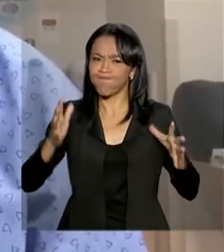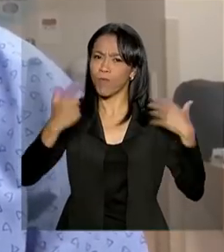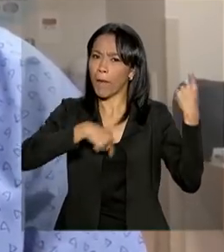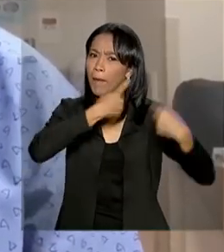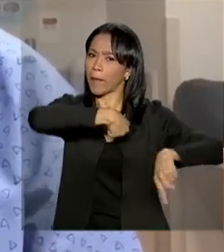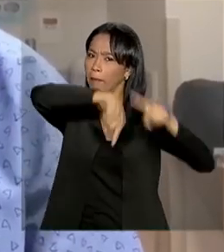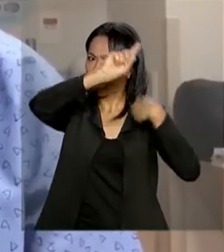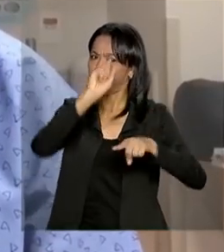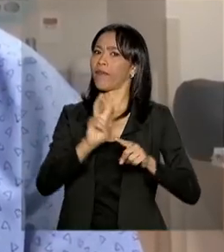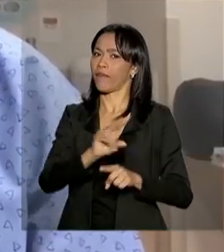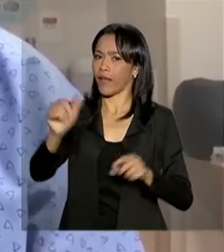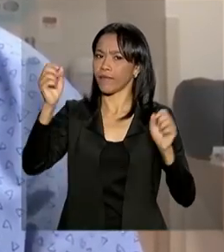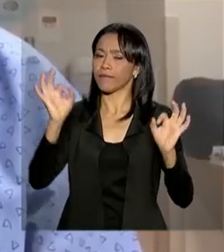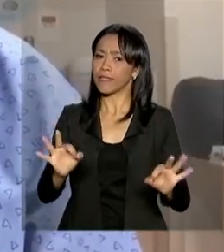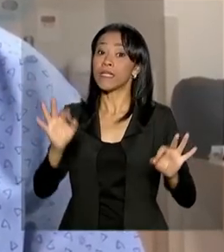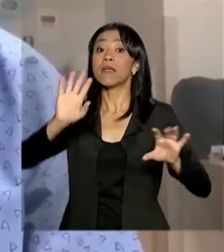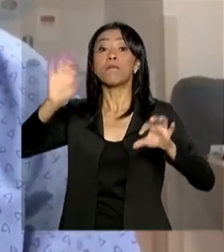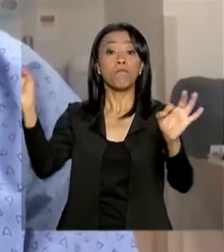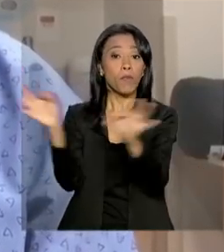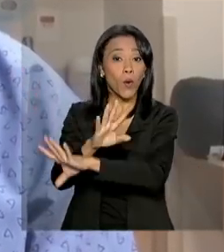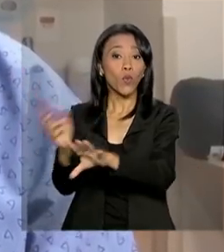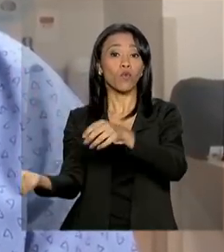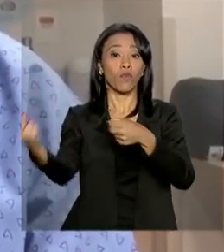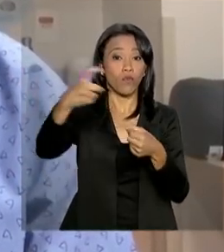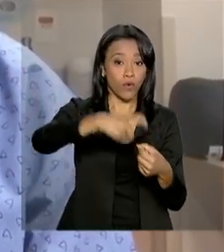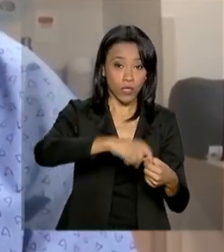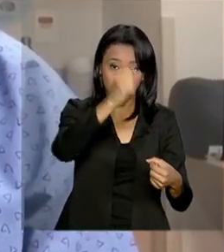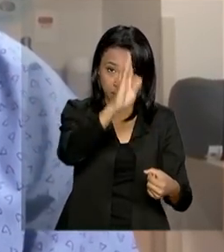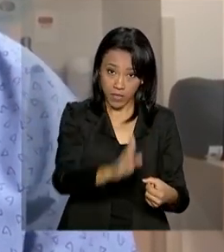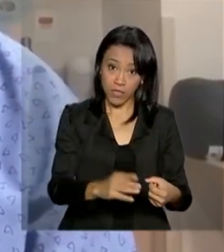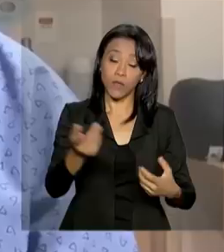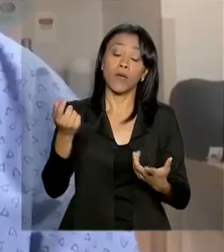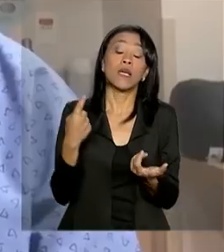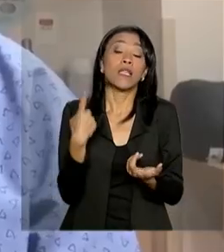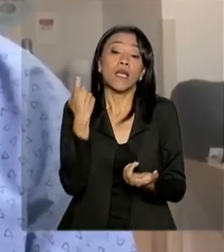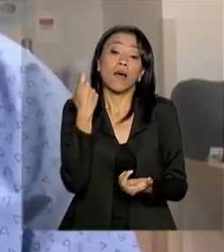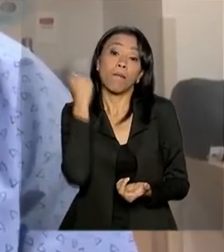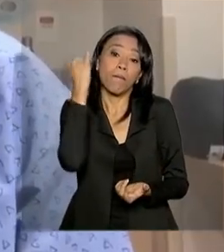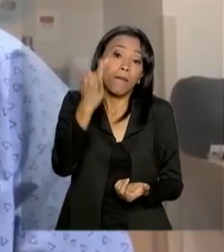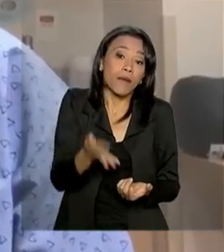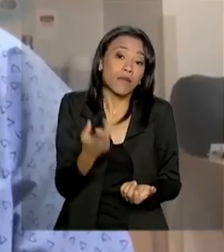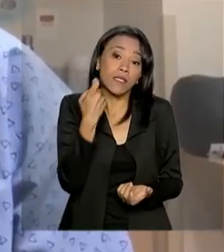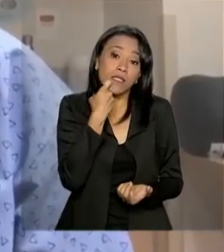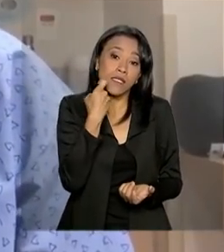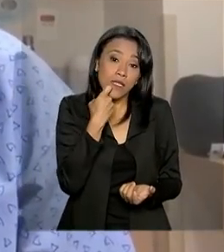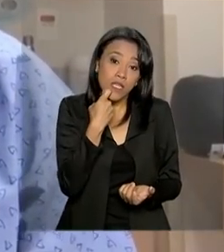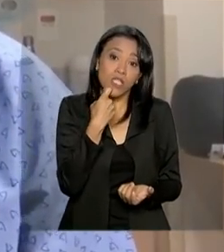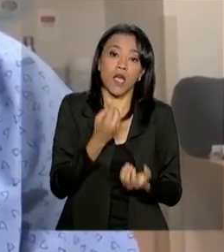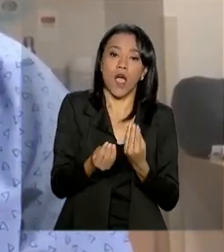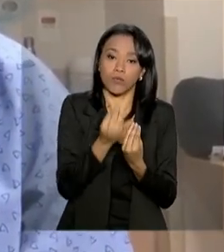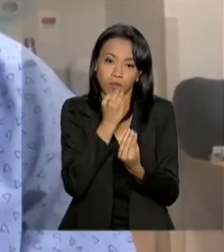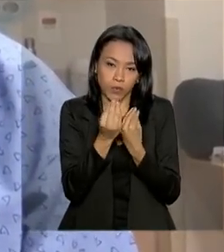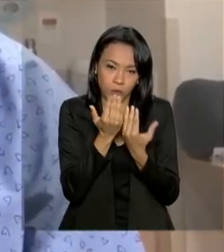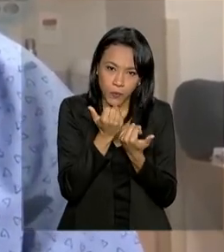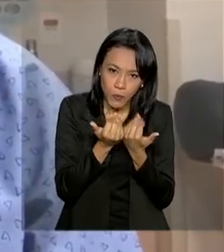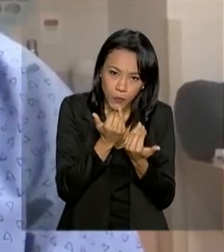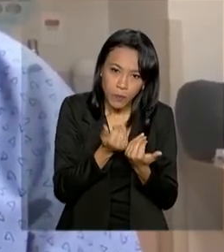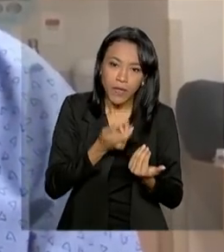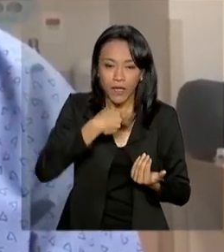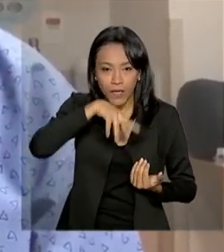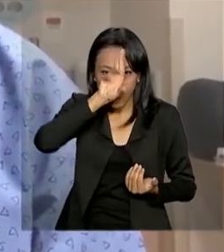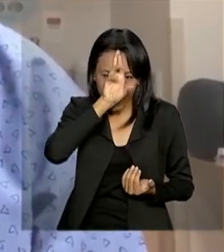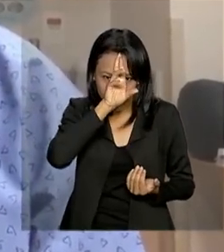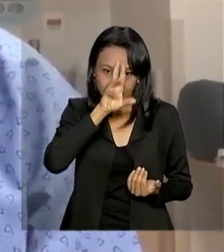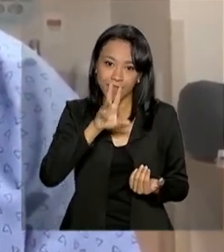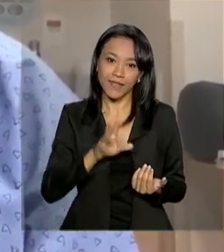certeza. Retornamos da Davos, então, na madrugada de sexta-feira, e depois do almoço, aquela barbaridade